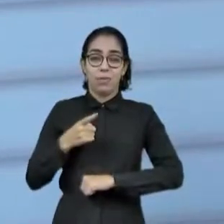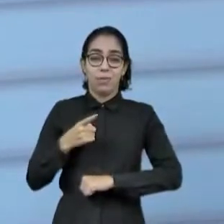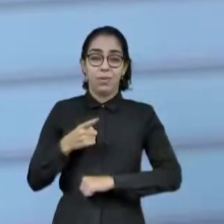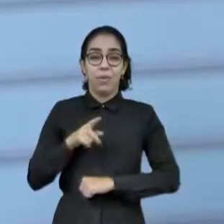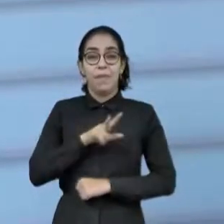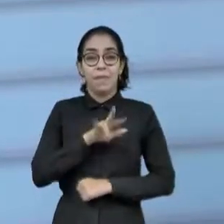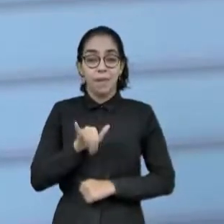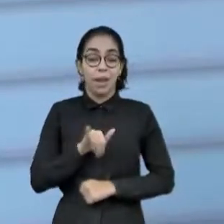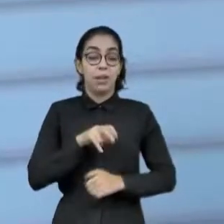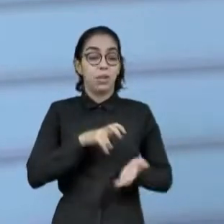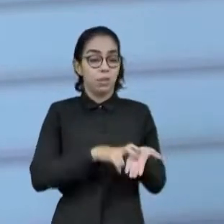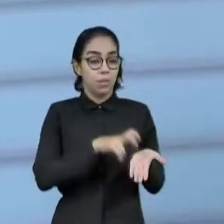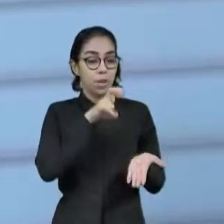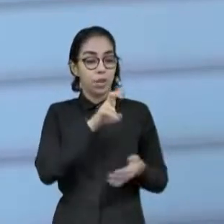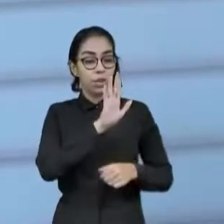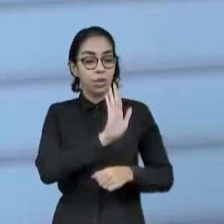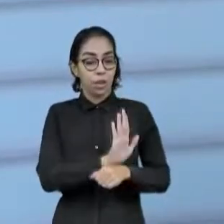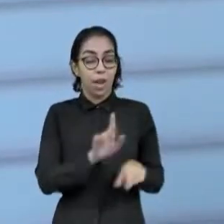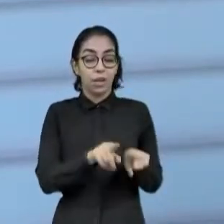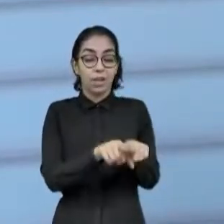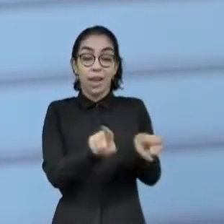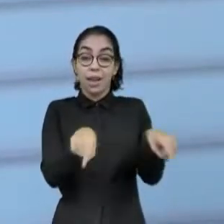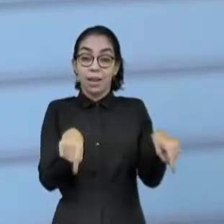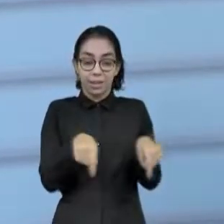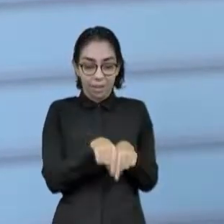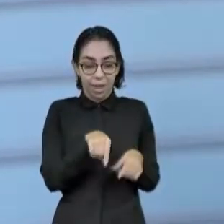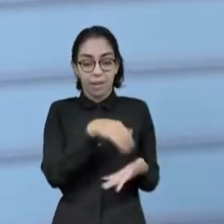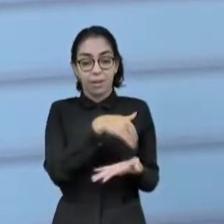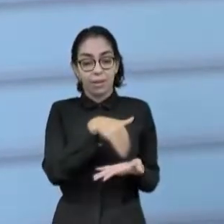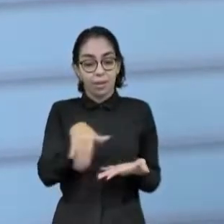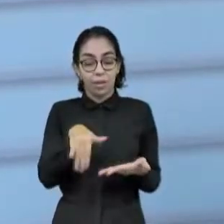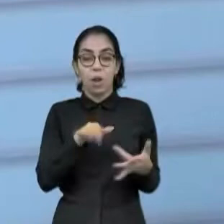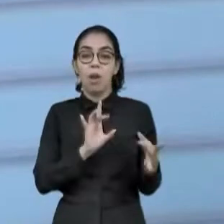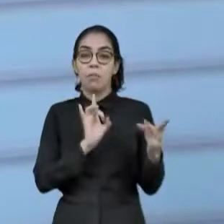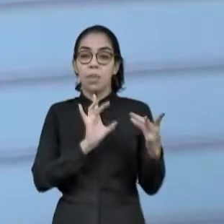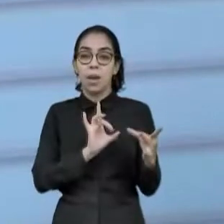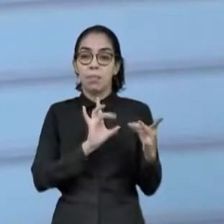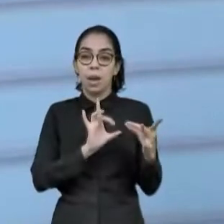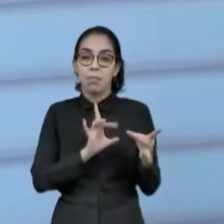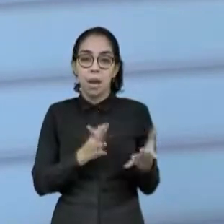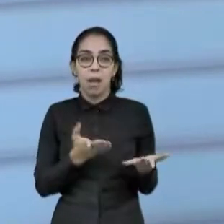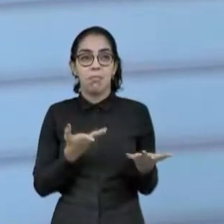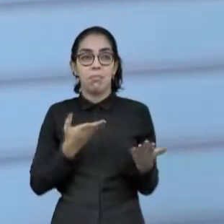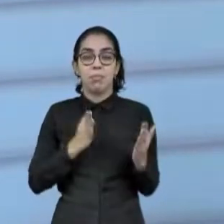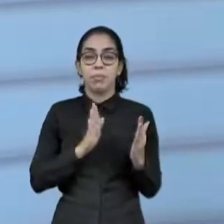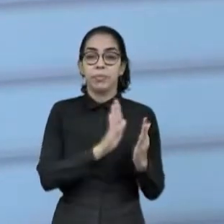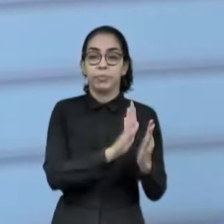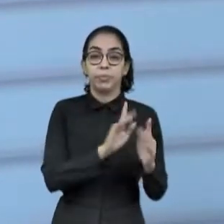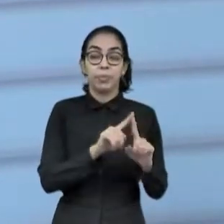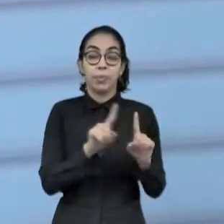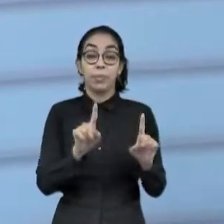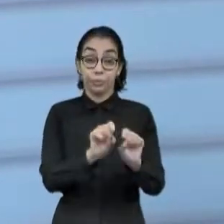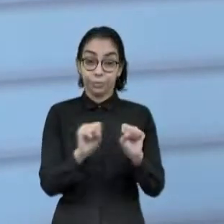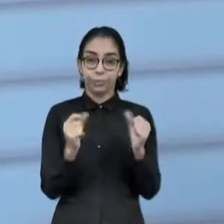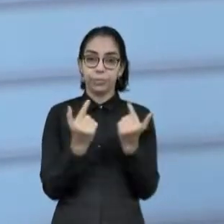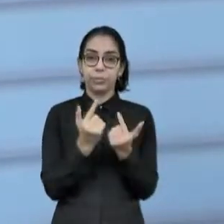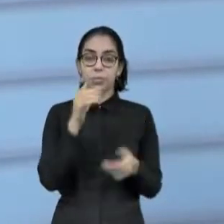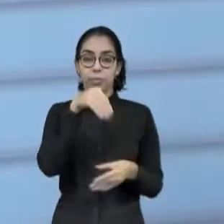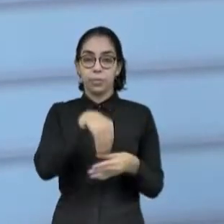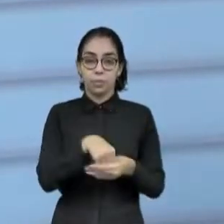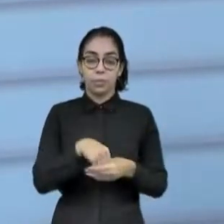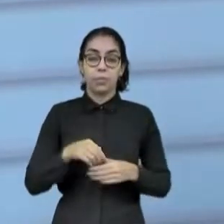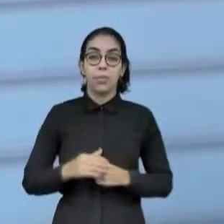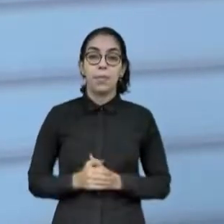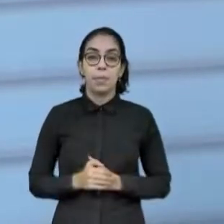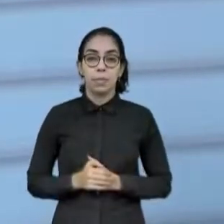faz atendimento nesses horários, né? Nos horários aí da Assembleia Legislativa, mas nosso trabalho vai muito mais além disso. E, como você disse